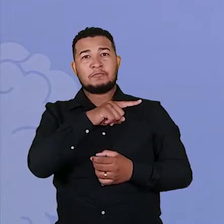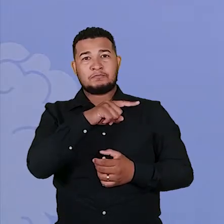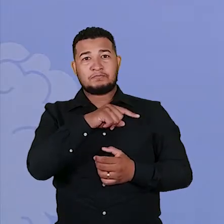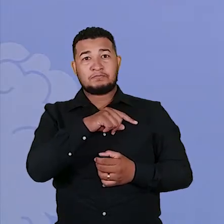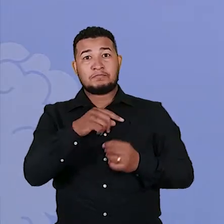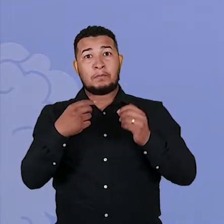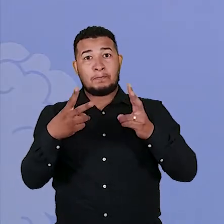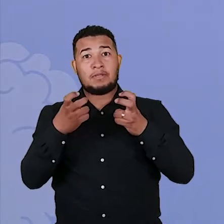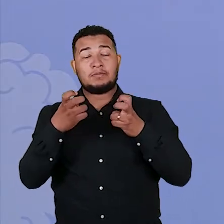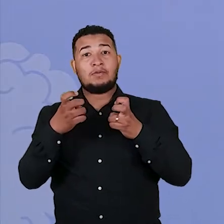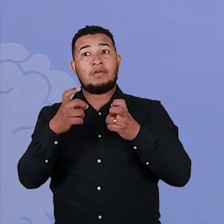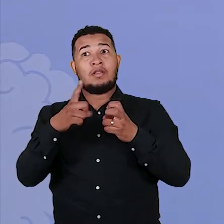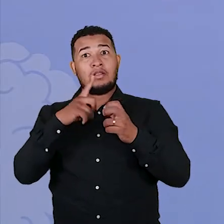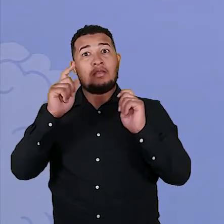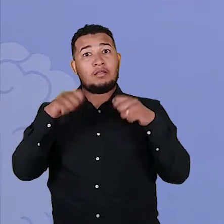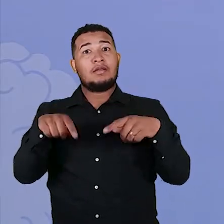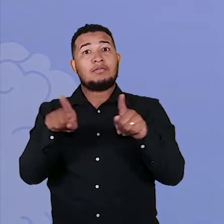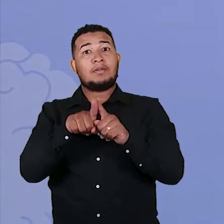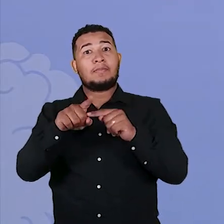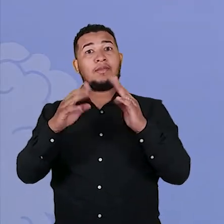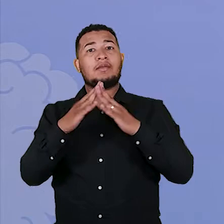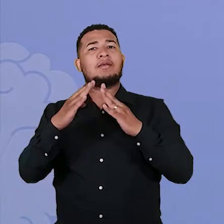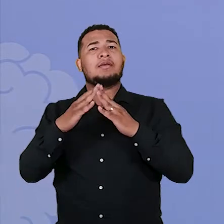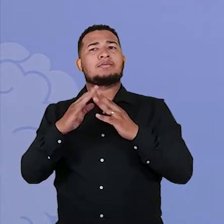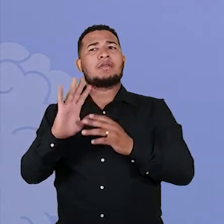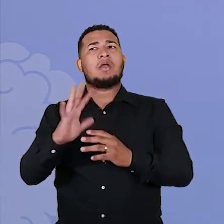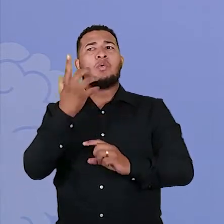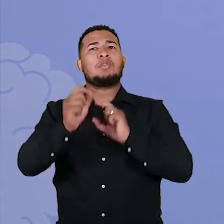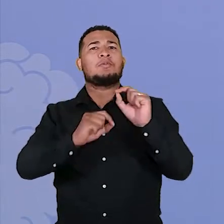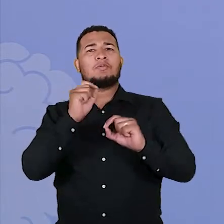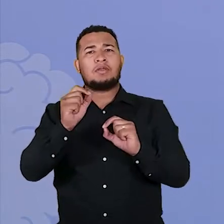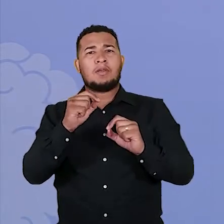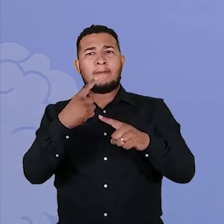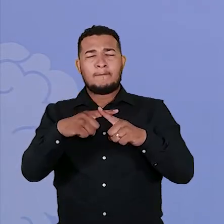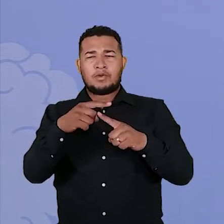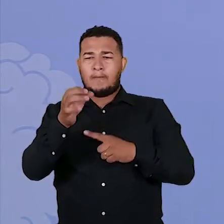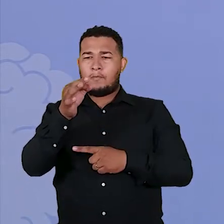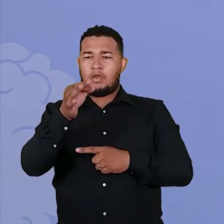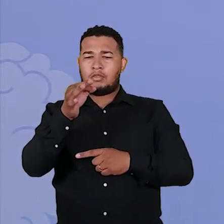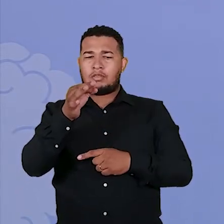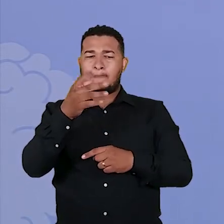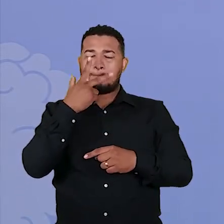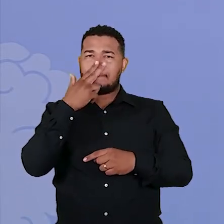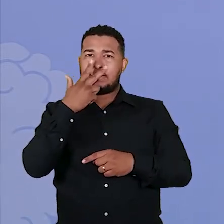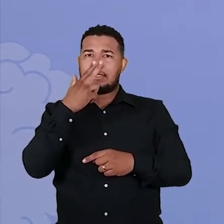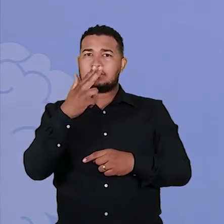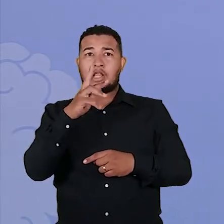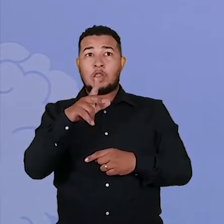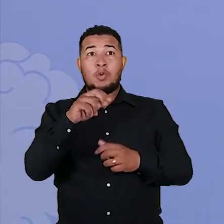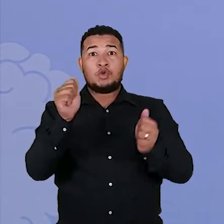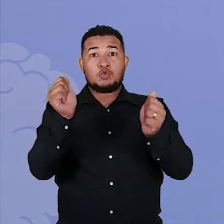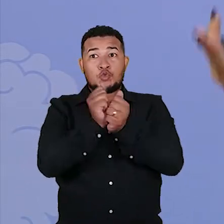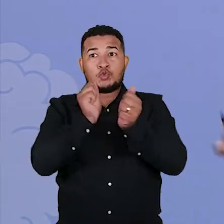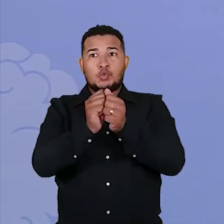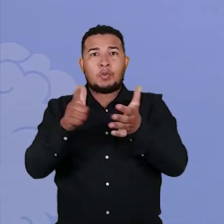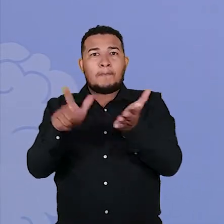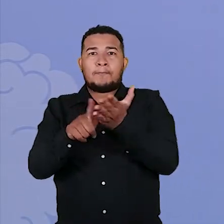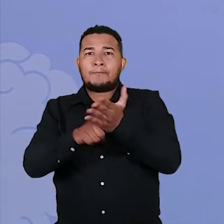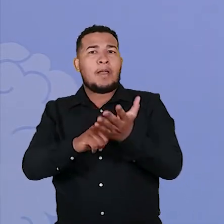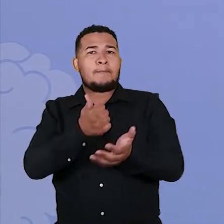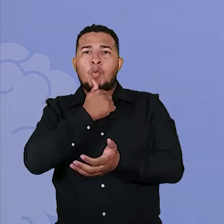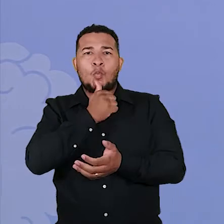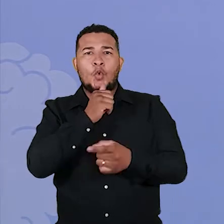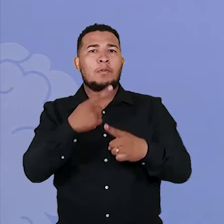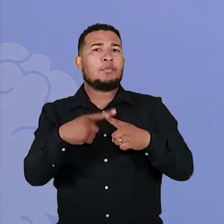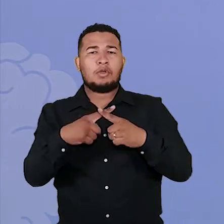Viram? Vocês podem reproduzir esse experimento em casa. Então, o que aconteceu ali? Por que a moeda ela não foi junto com o